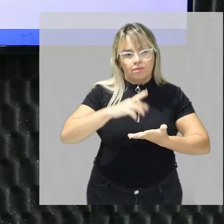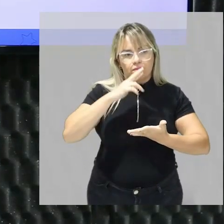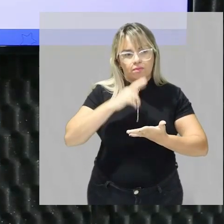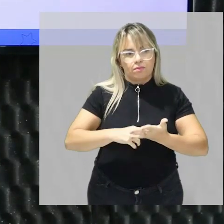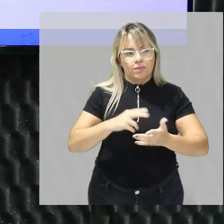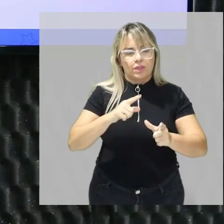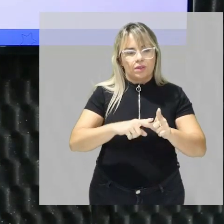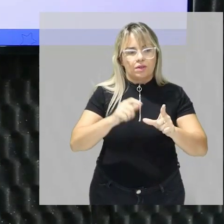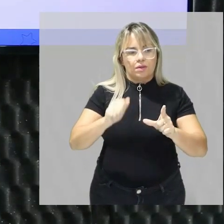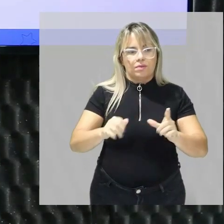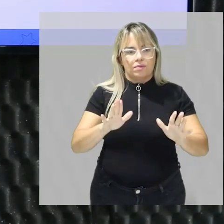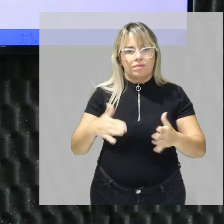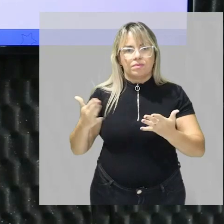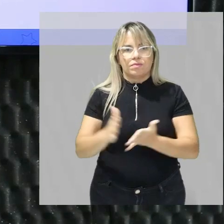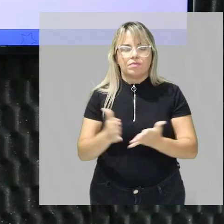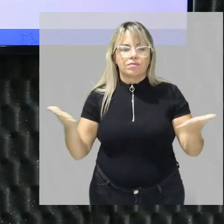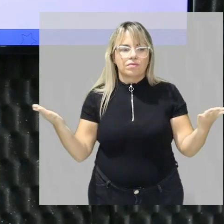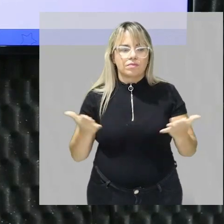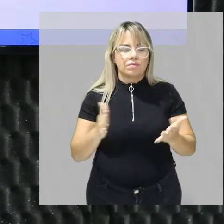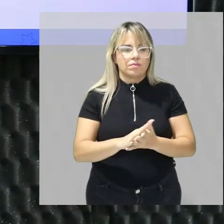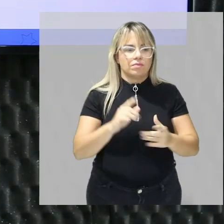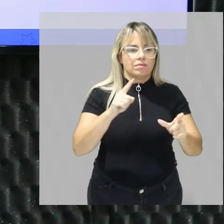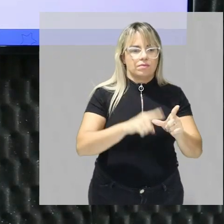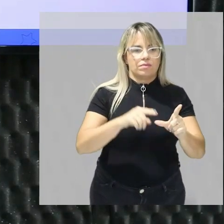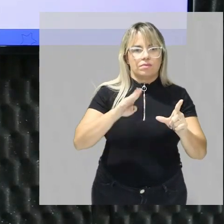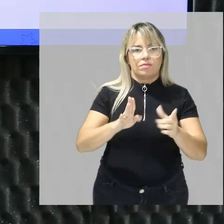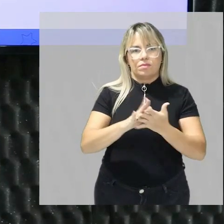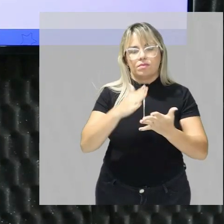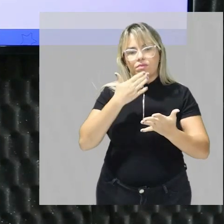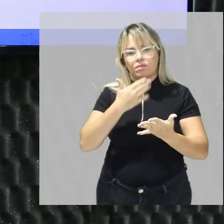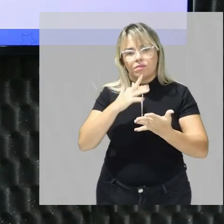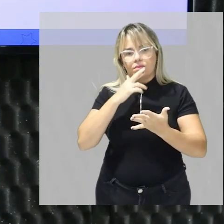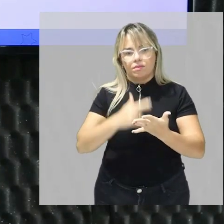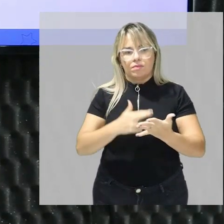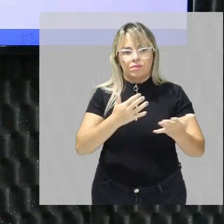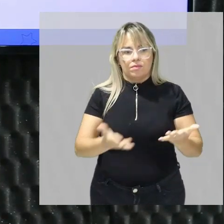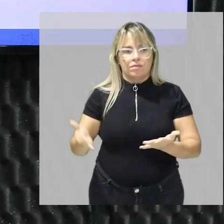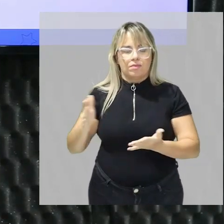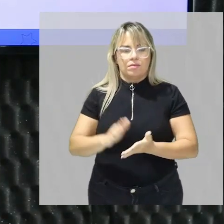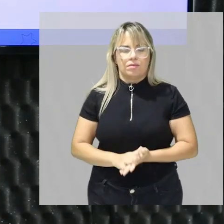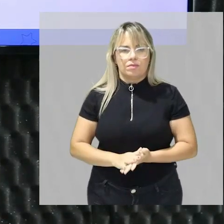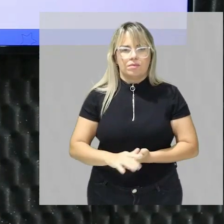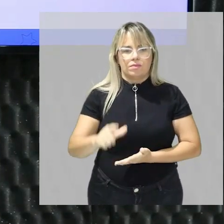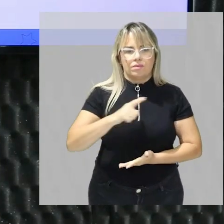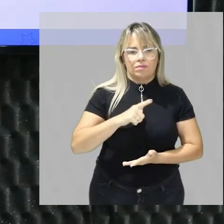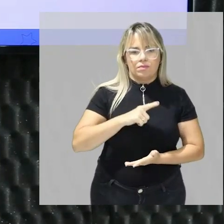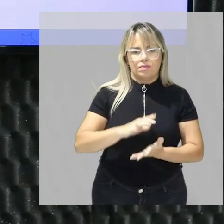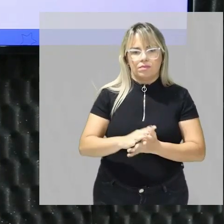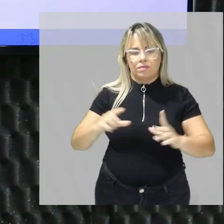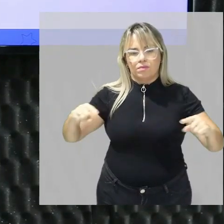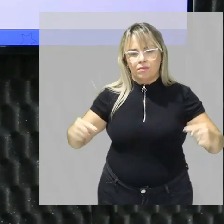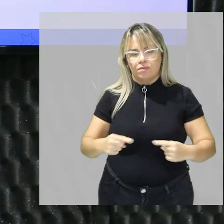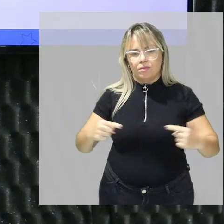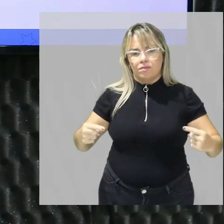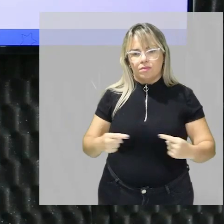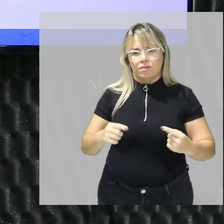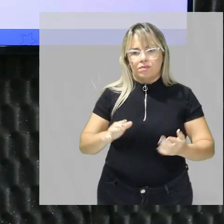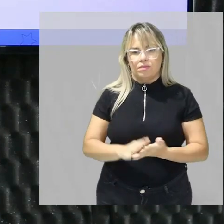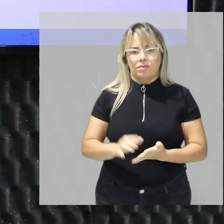letra A, tá? Na letra B, olha o que ele está pedindo. Há possibilidade de ocorrer